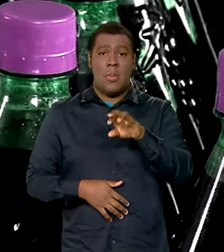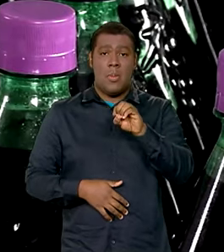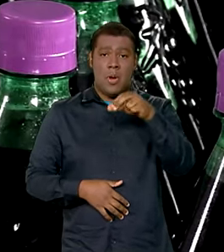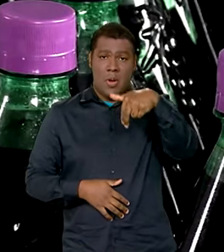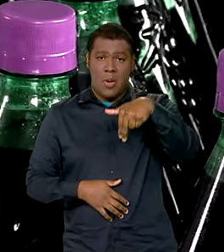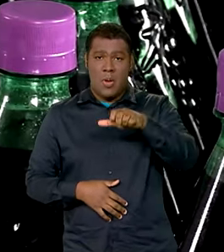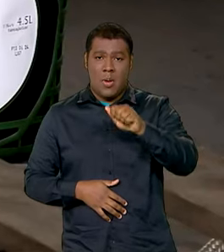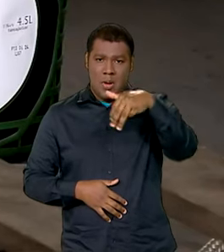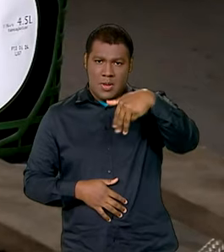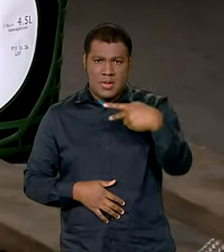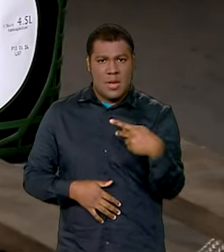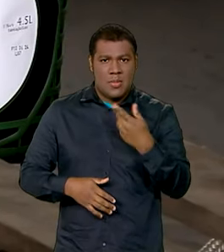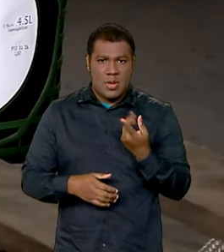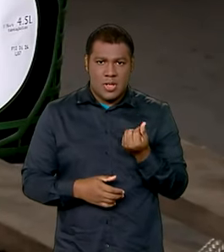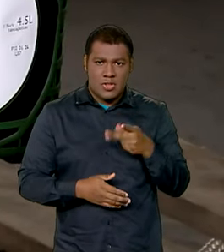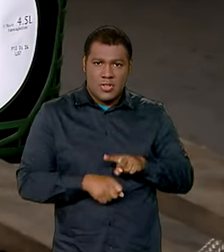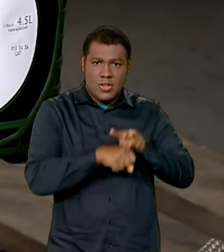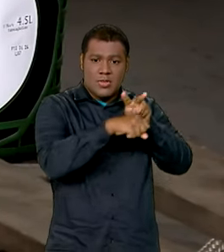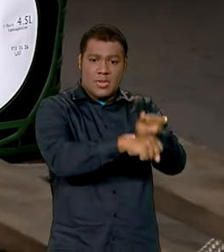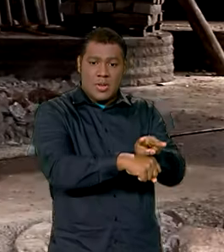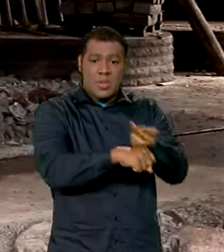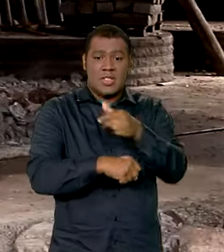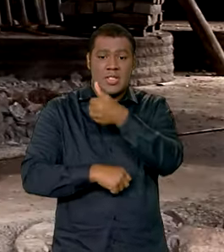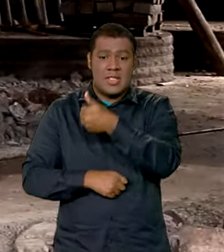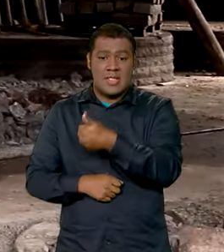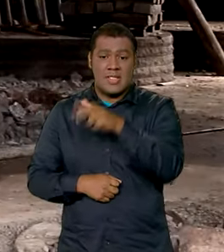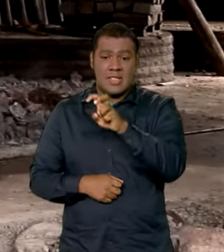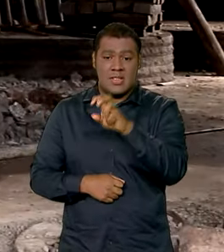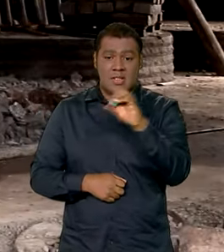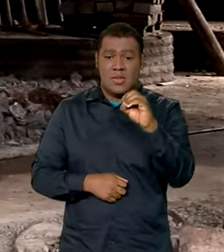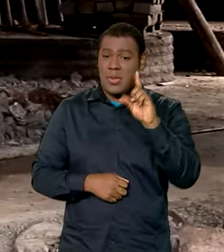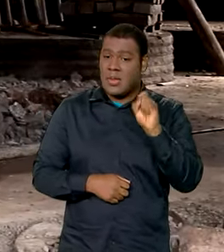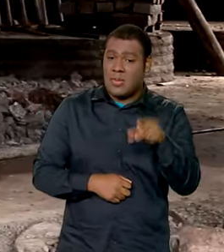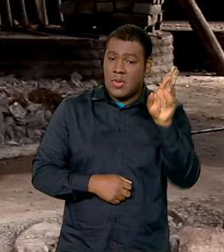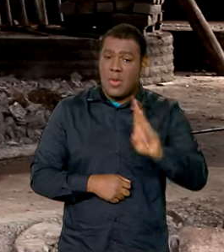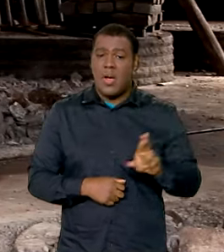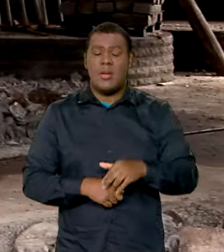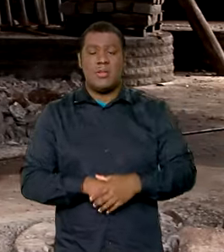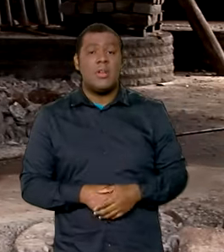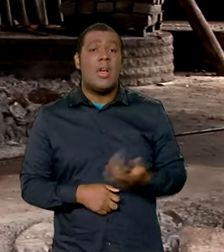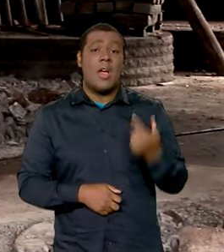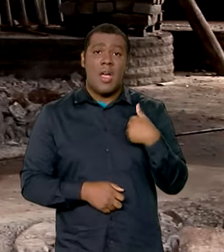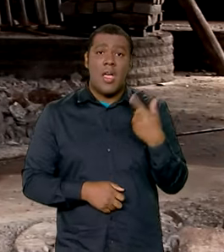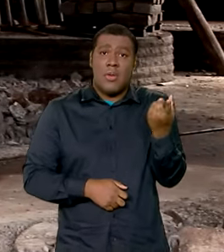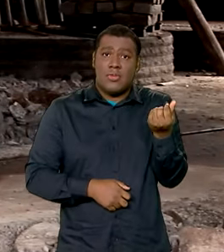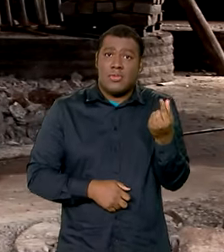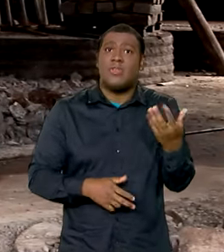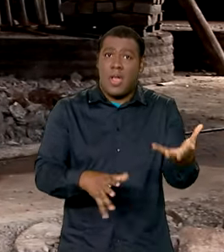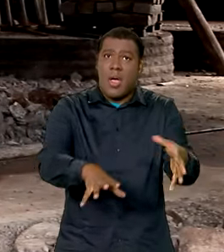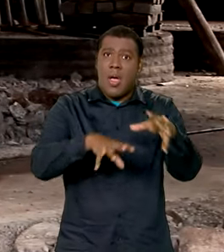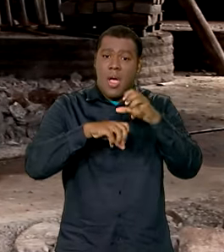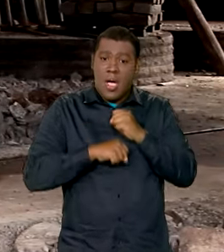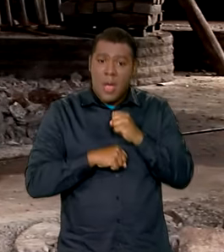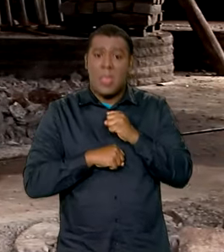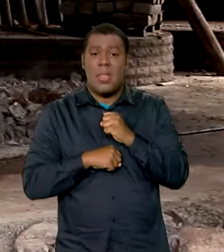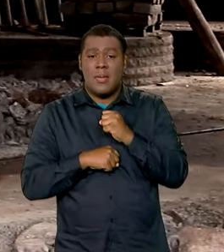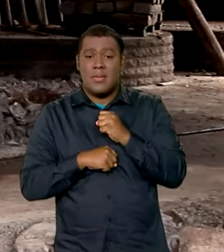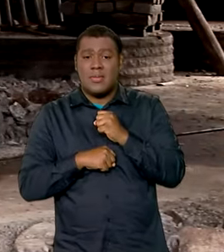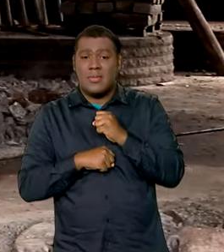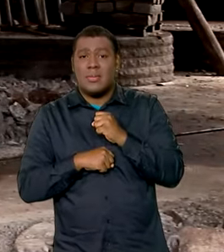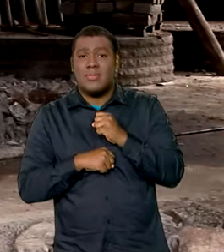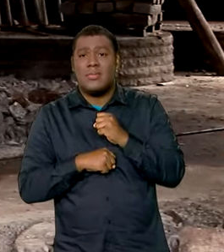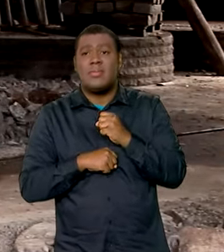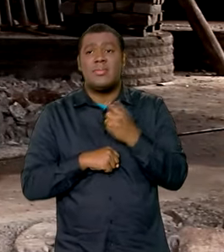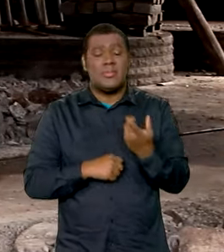conseguiu manter os empregos dos 5 funcionários. O recurso que chegou é como se fosse um caixa